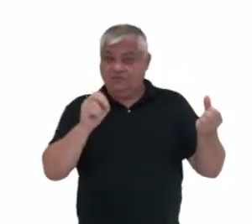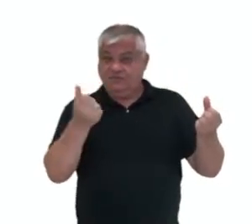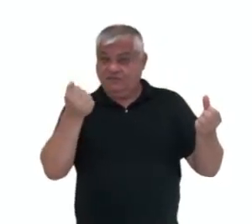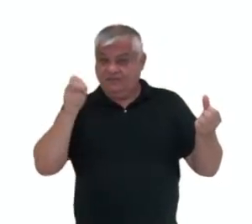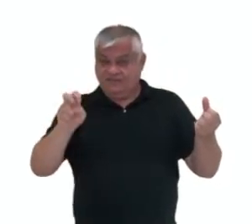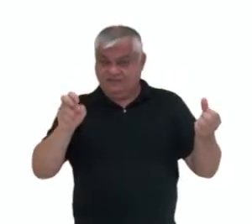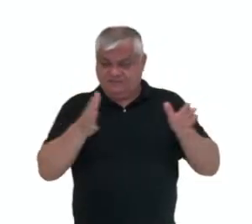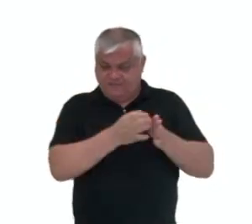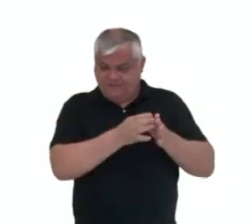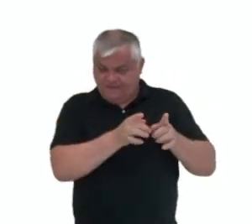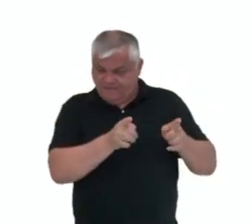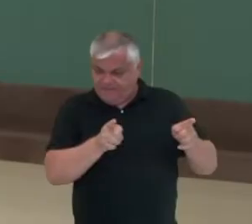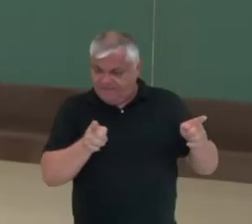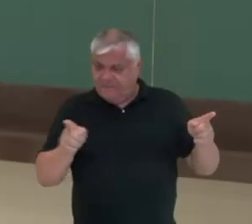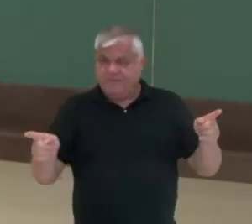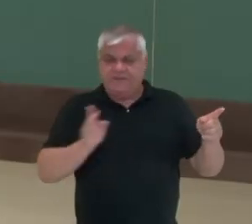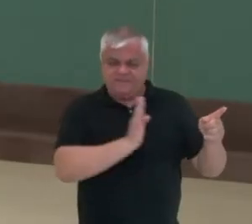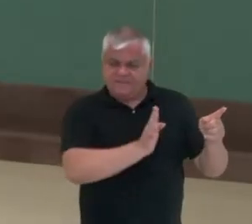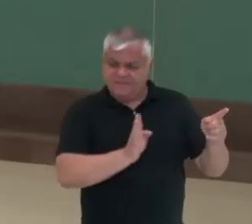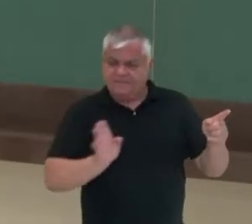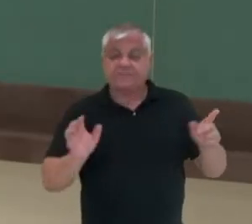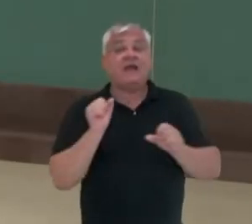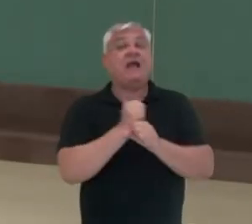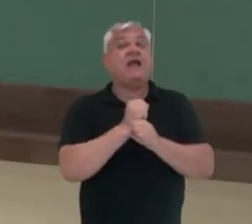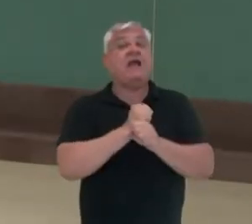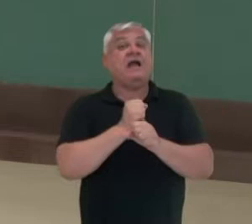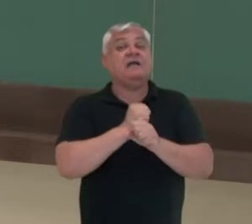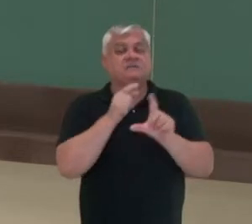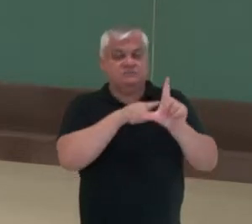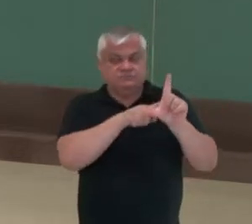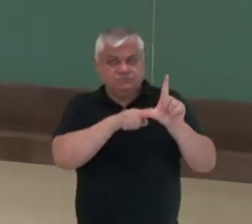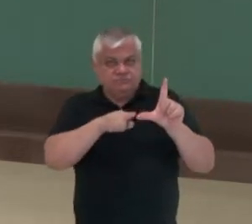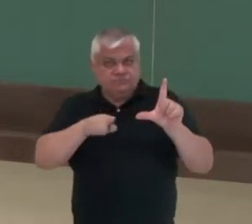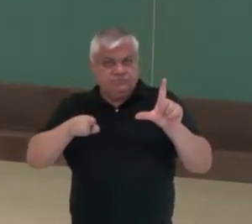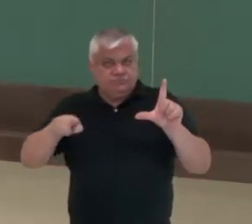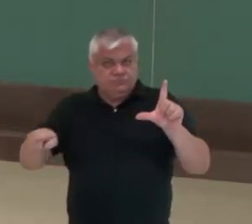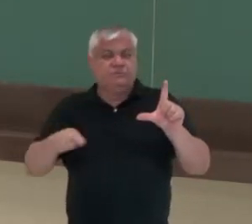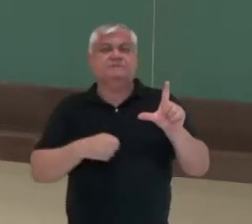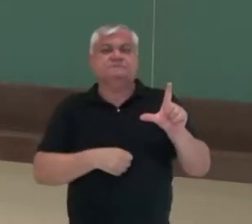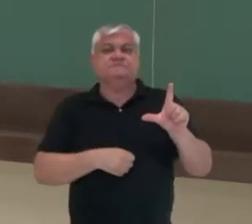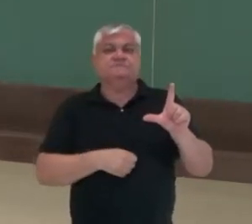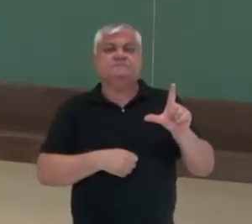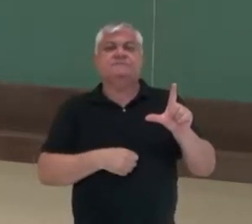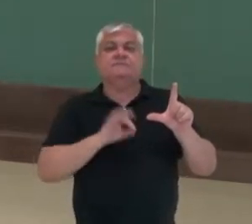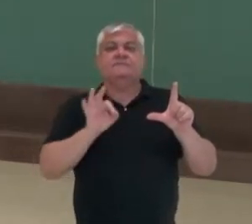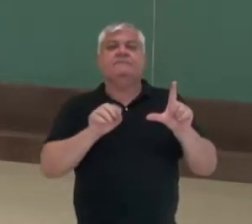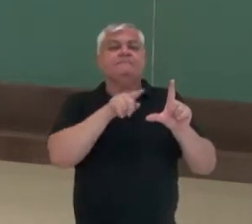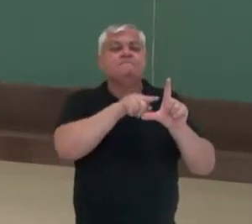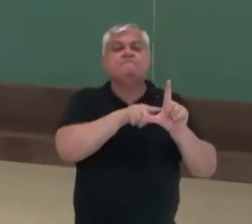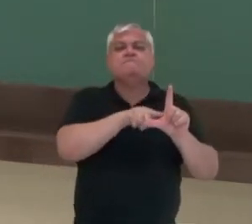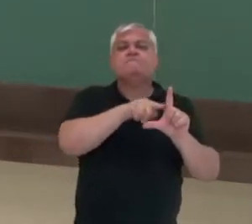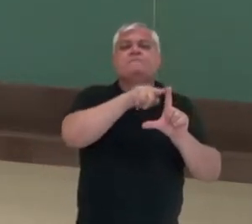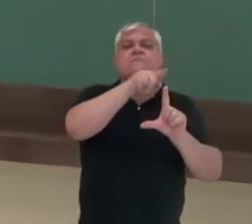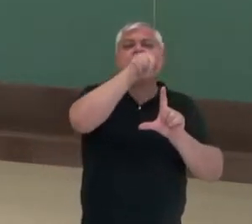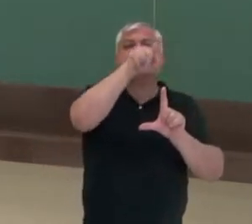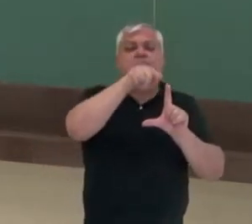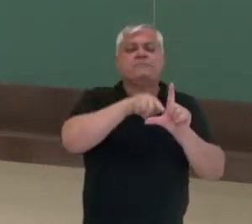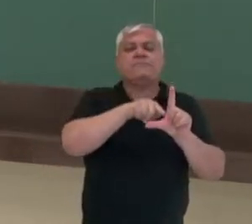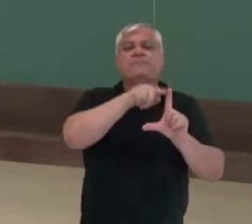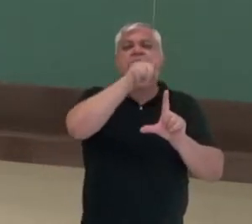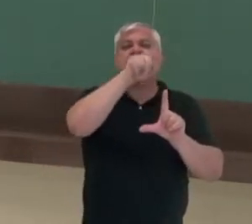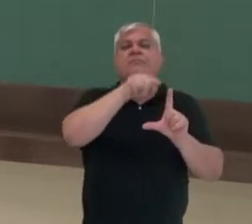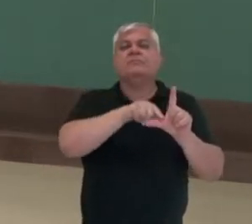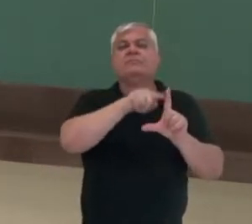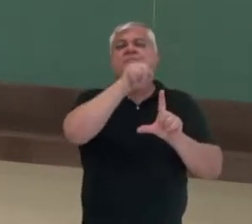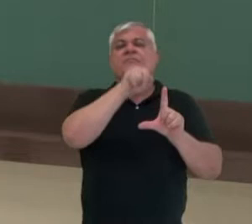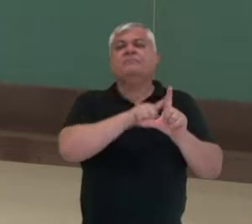eixo horizontal estão as datas, né? Estão os anos, né? É os anos que aconteceram isso. Então remete à data, né? Aqui no caso, na